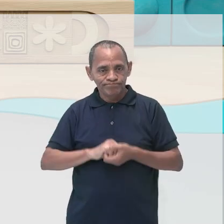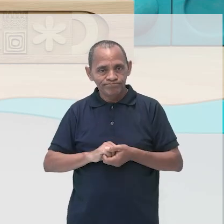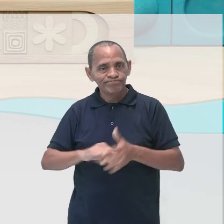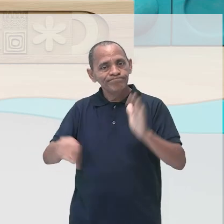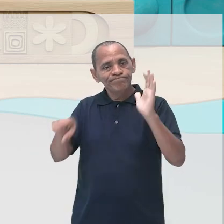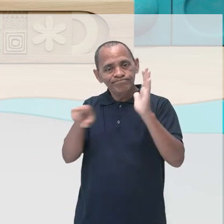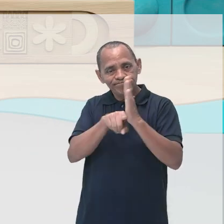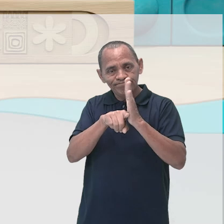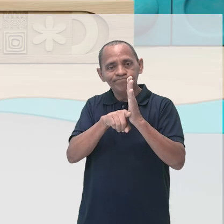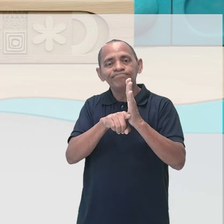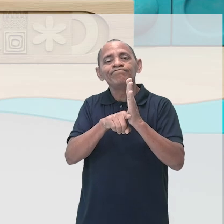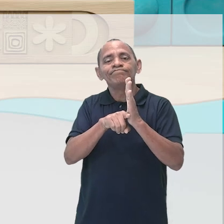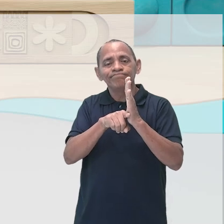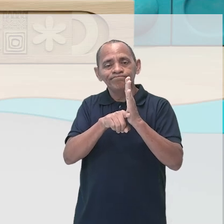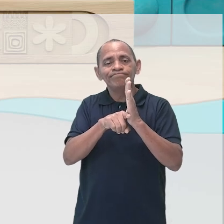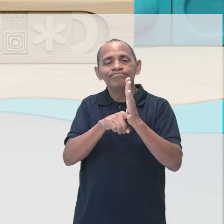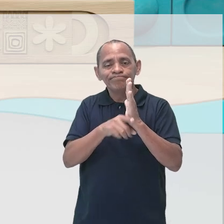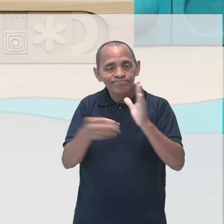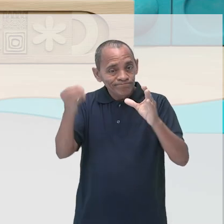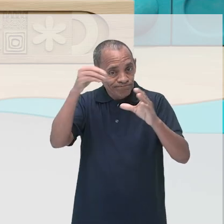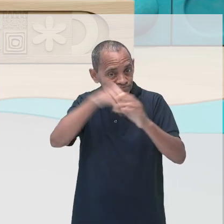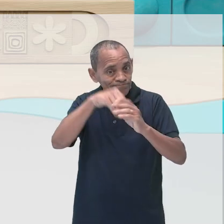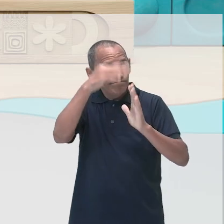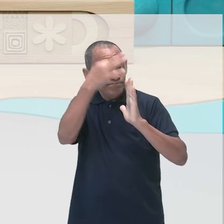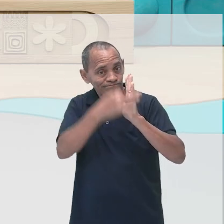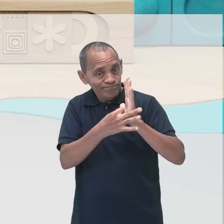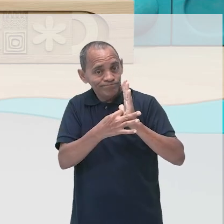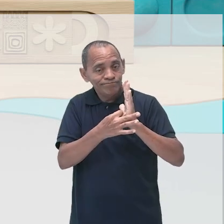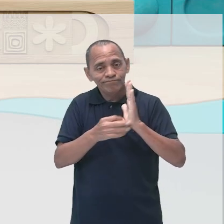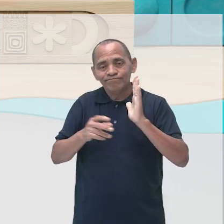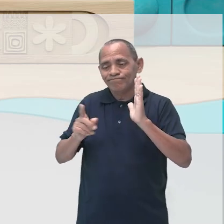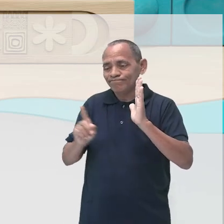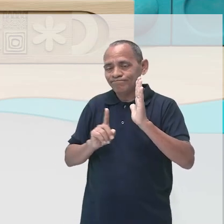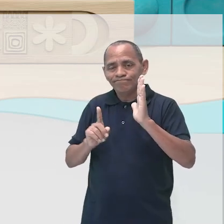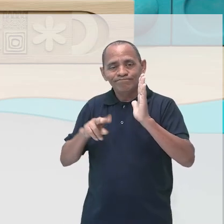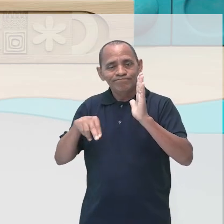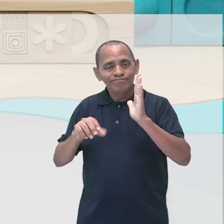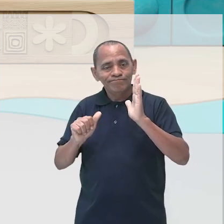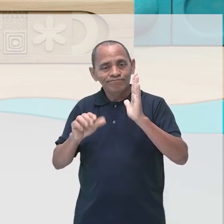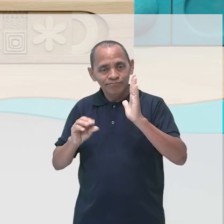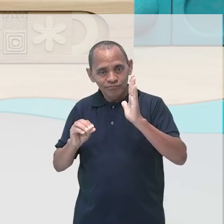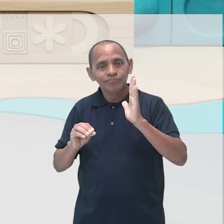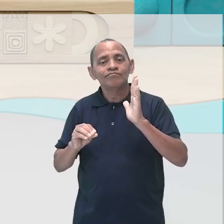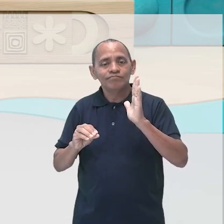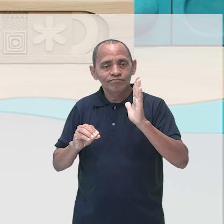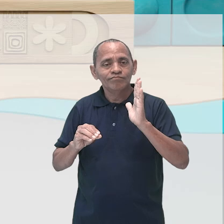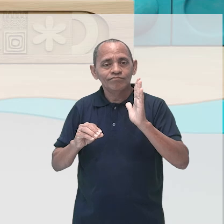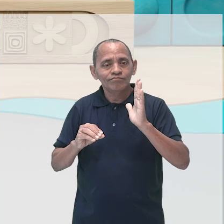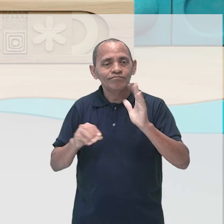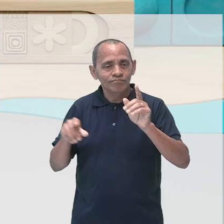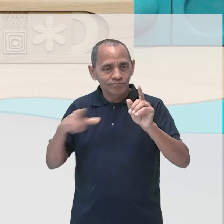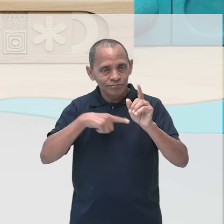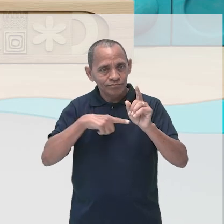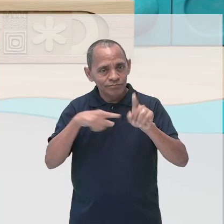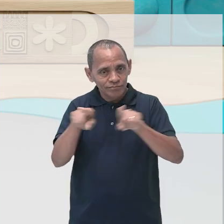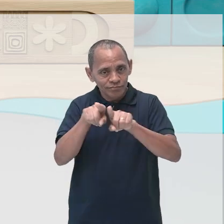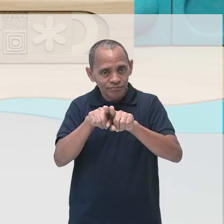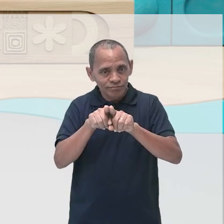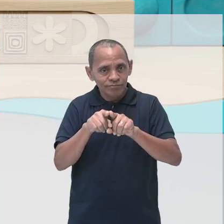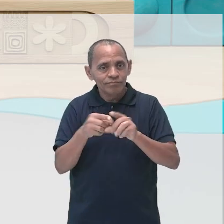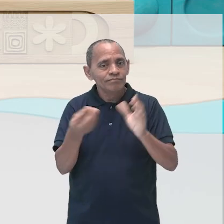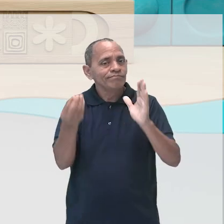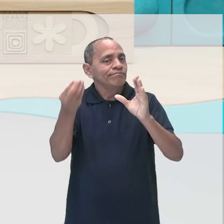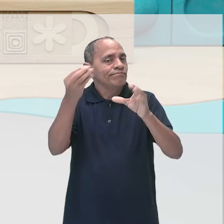não. Como eu mencionei, o não ele vai estar presente nesse tipo de movimento argumentativo, assim como outras